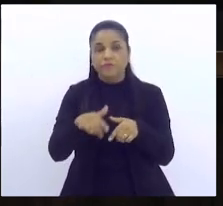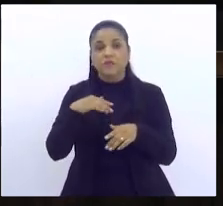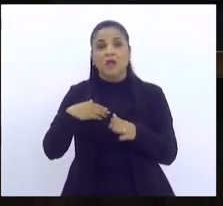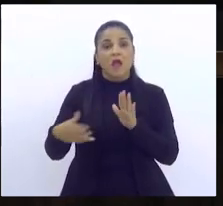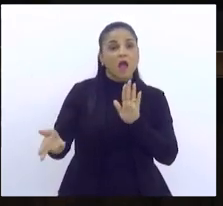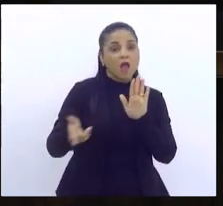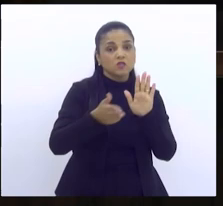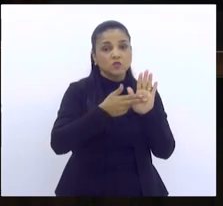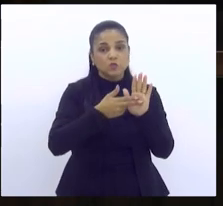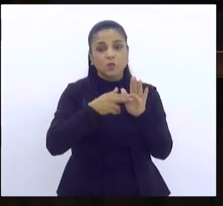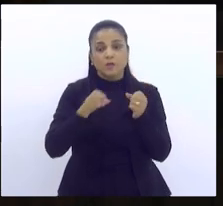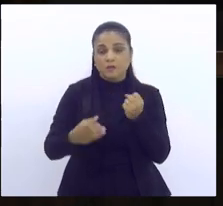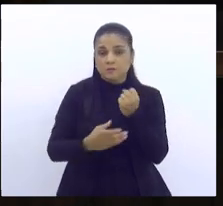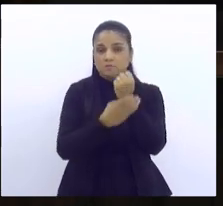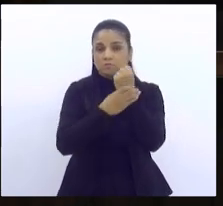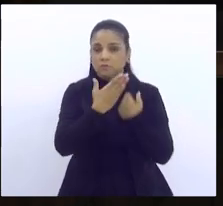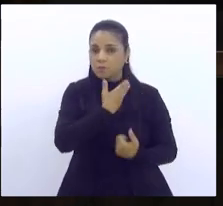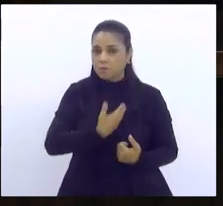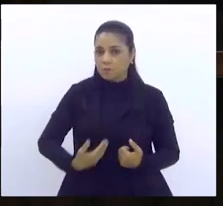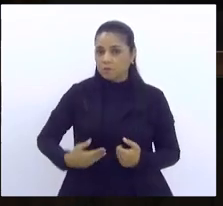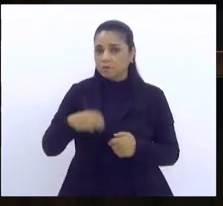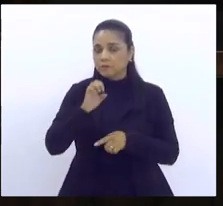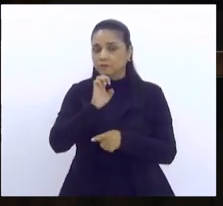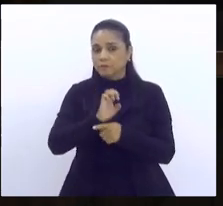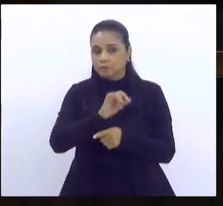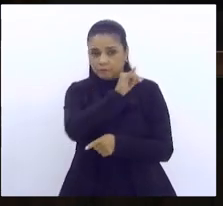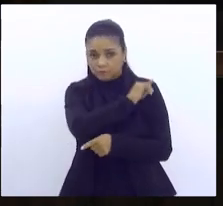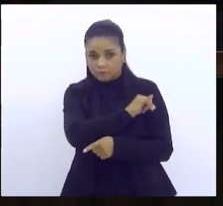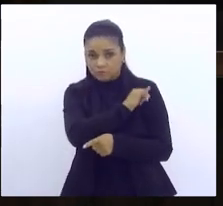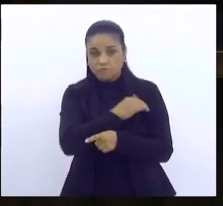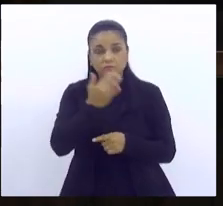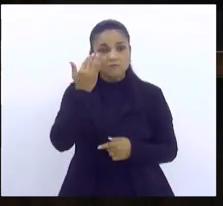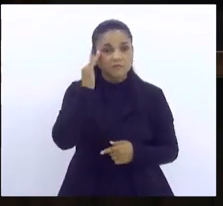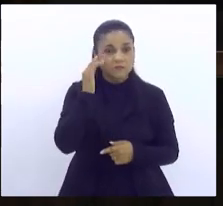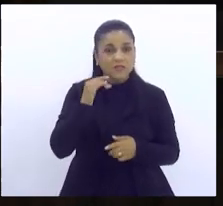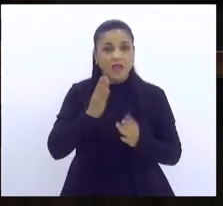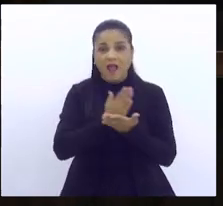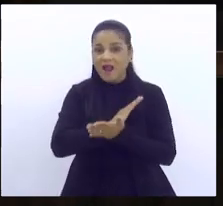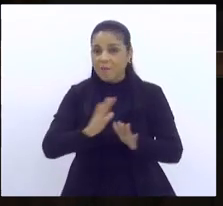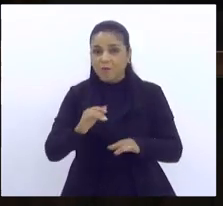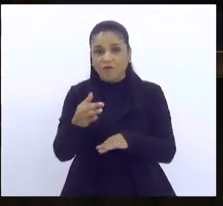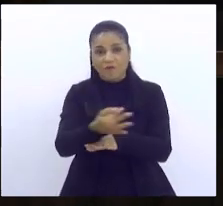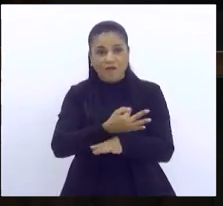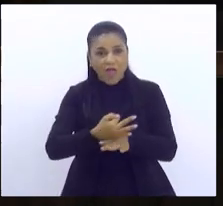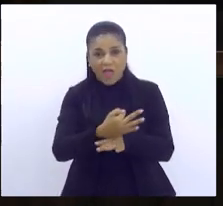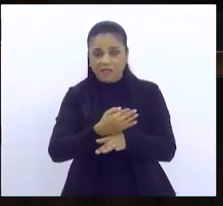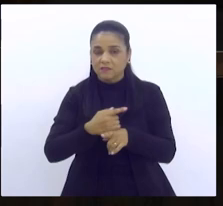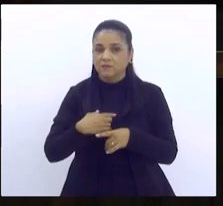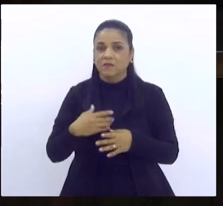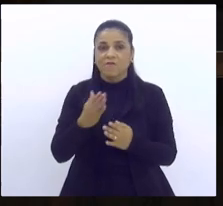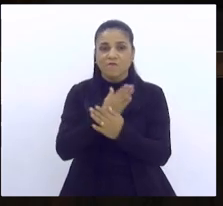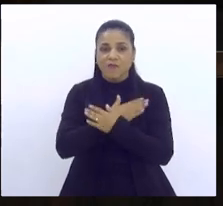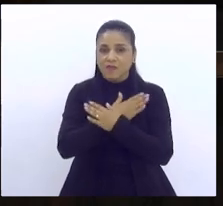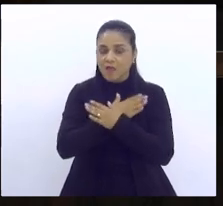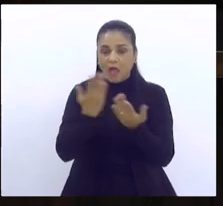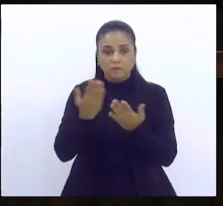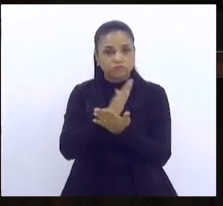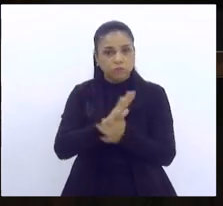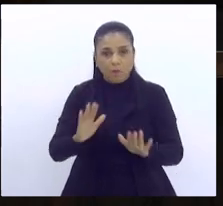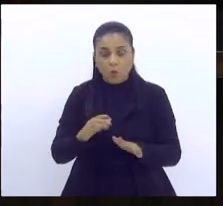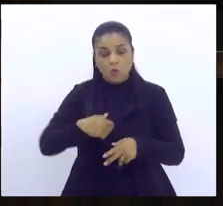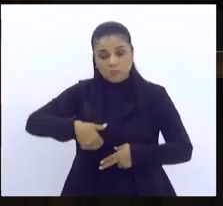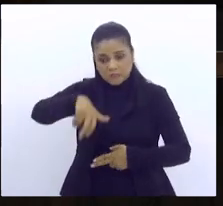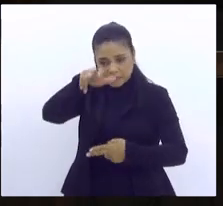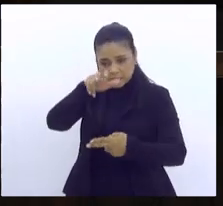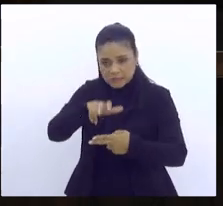a pasta de segurança pública no estado do Rio tem que entender que acabou férias, acabou feriado, tem que viver com a